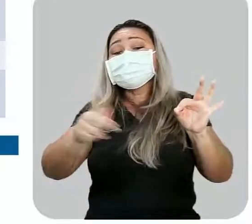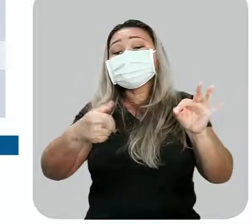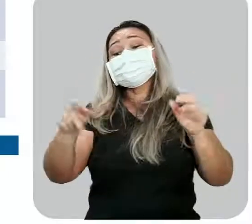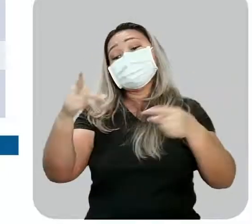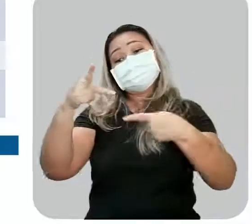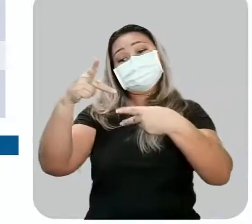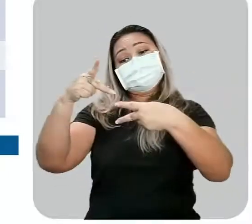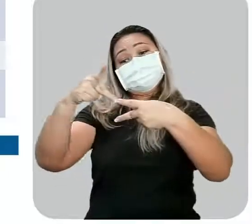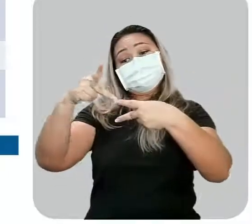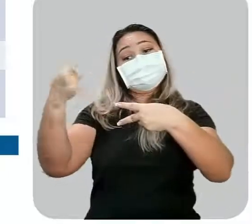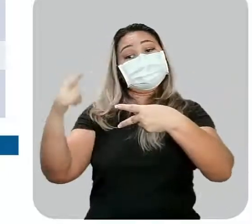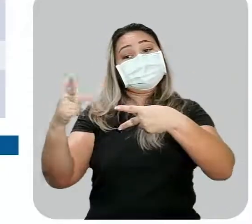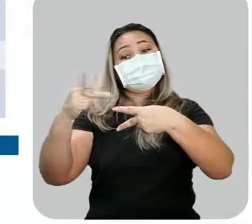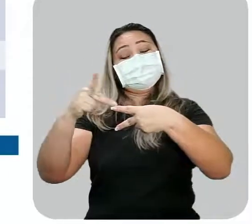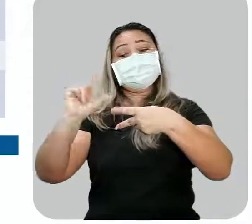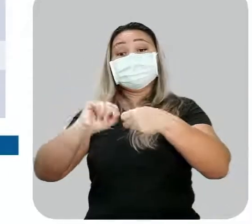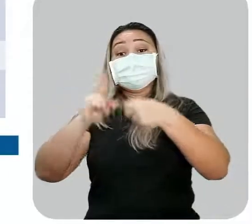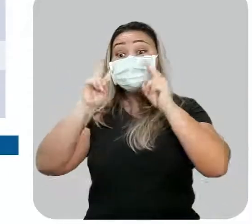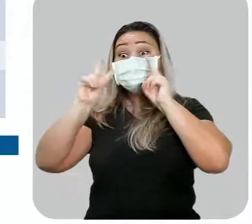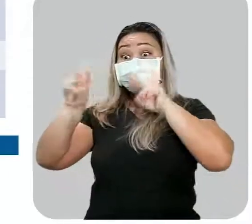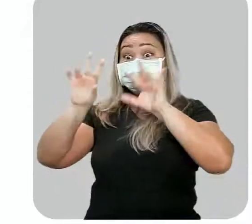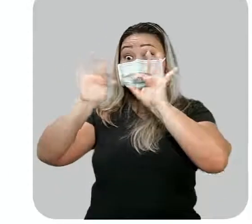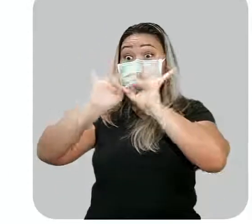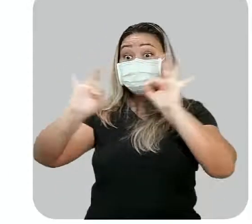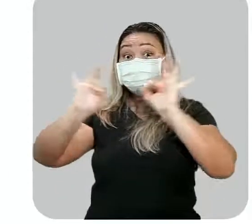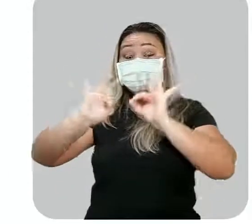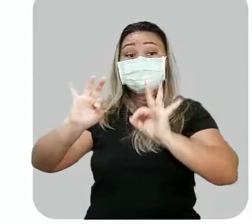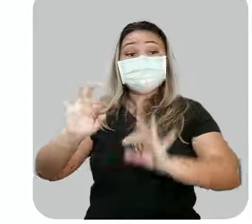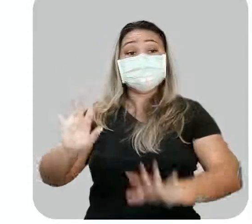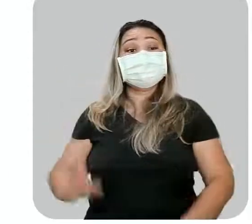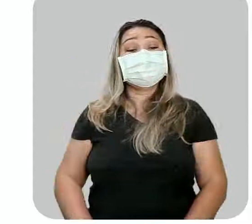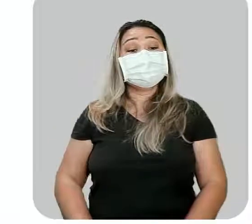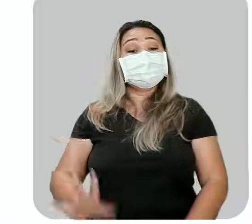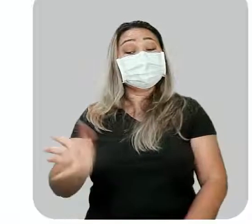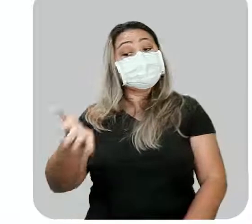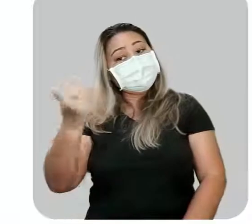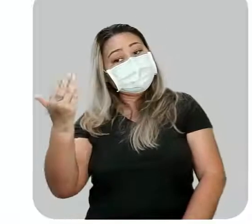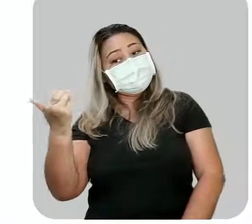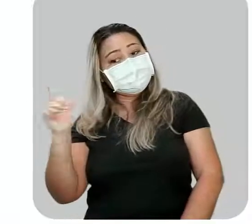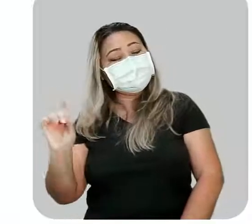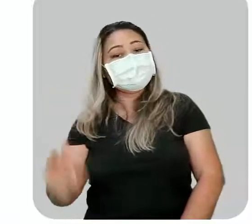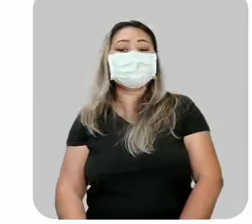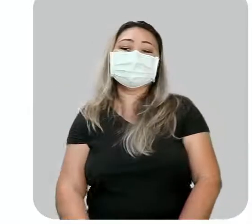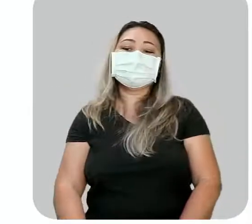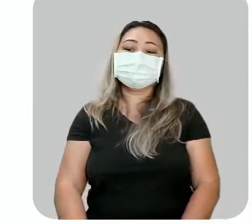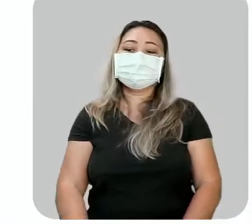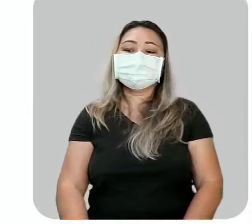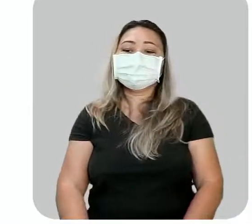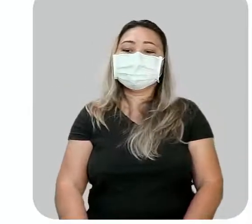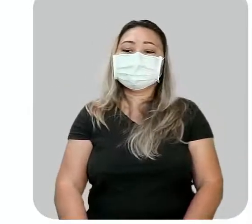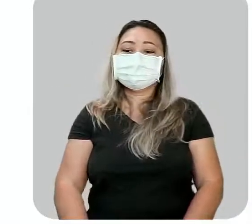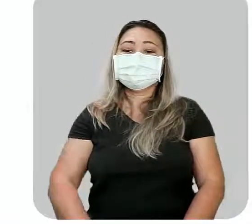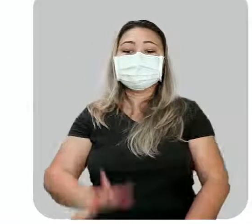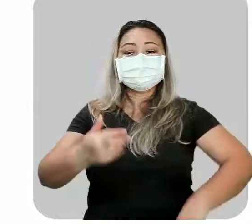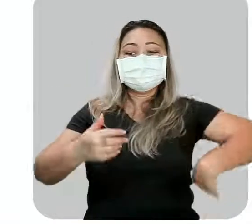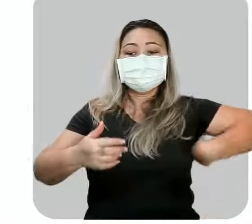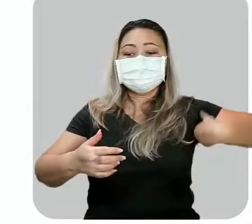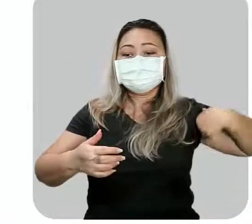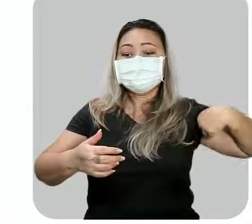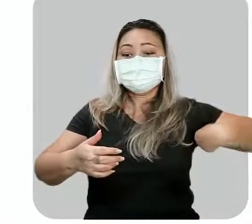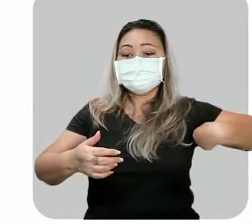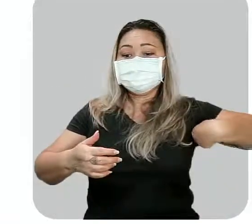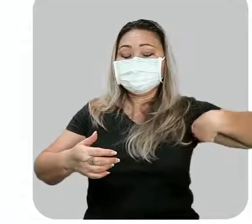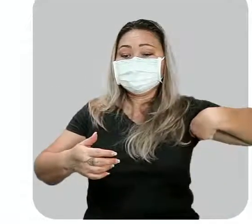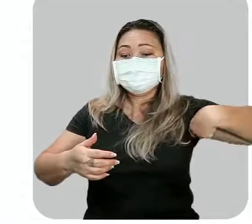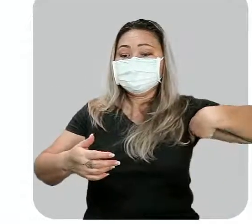a preposição. Se você olhar aqui no quadro, voltando aqui um pouquinho,